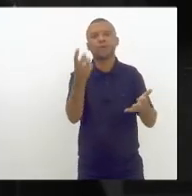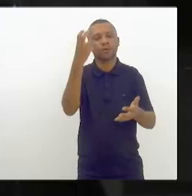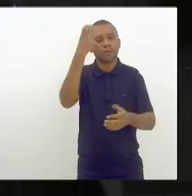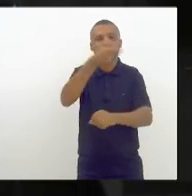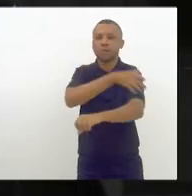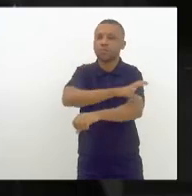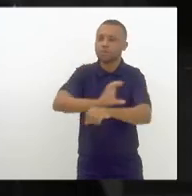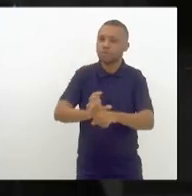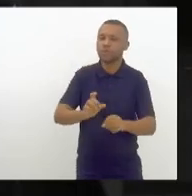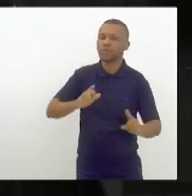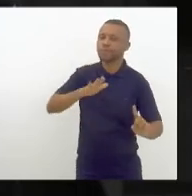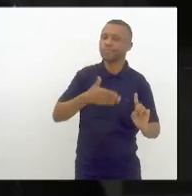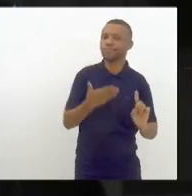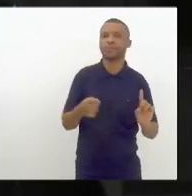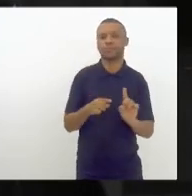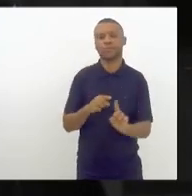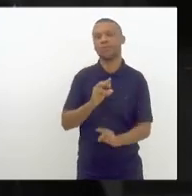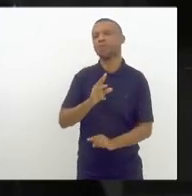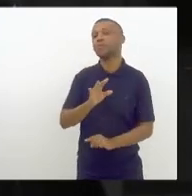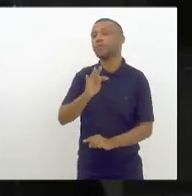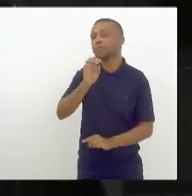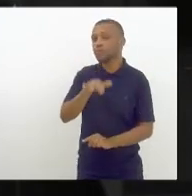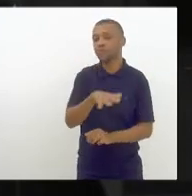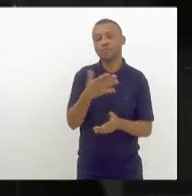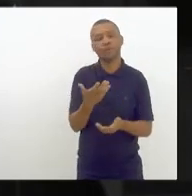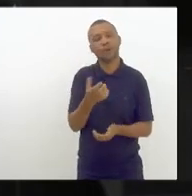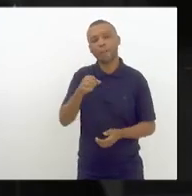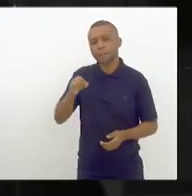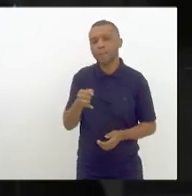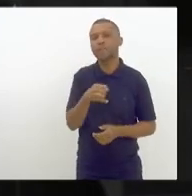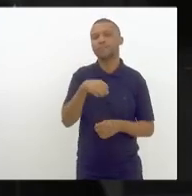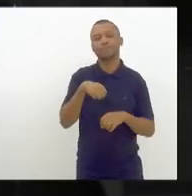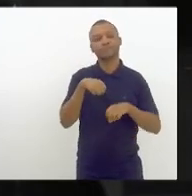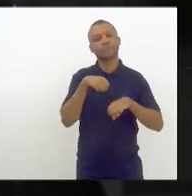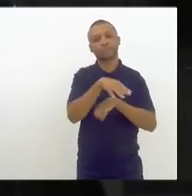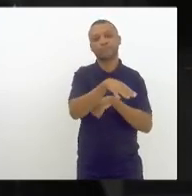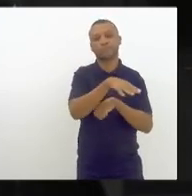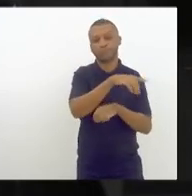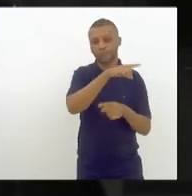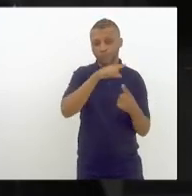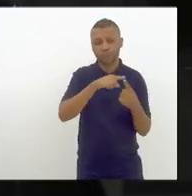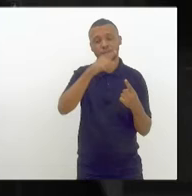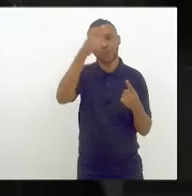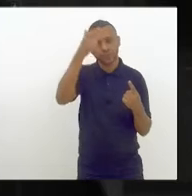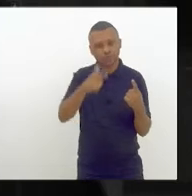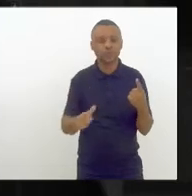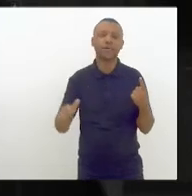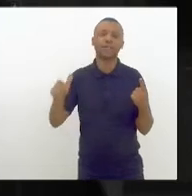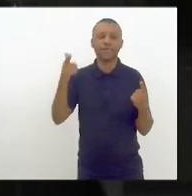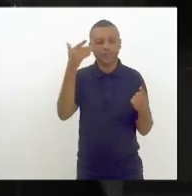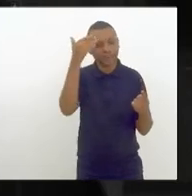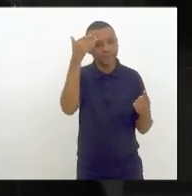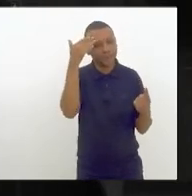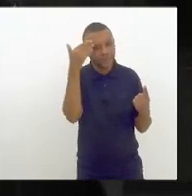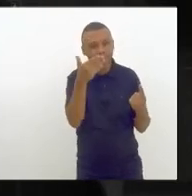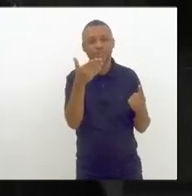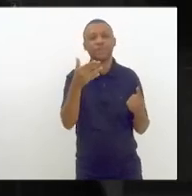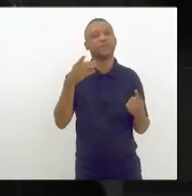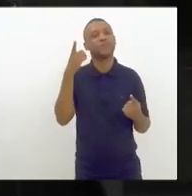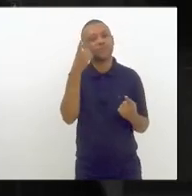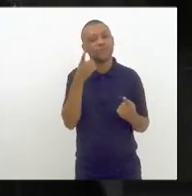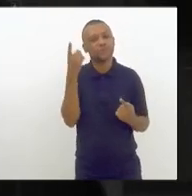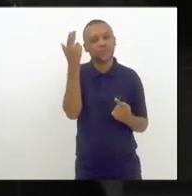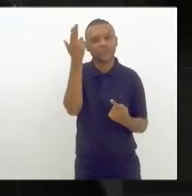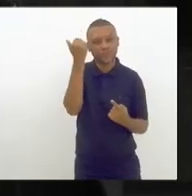seu Hilton no candogueiro então fica aqui depara-te a Jô esse registro e de novo agradeça ao Deputado Eleomar coelho